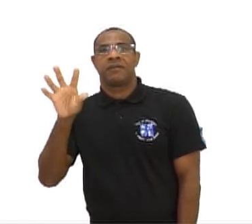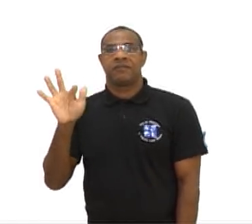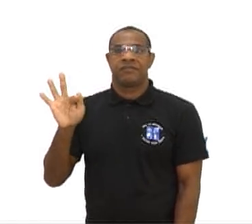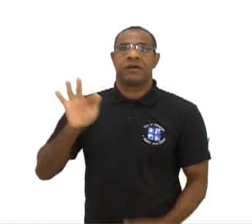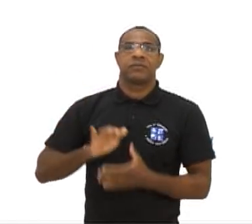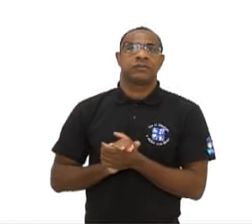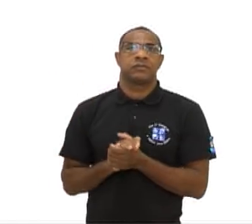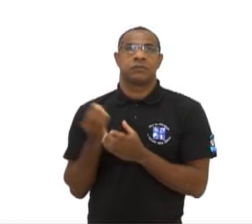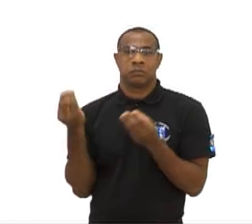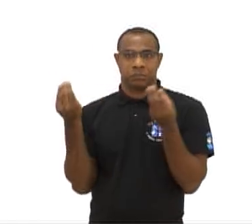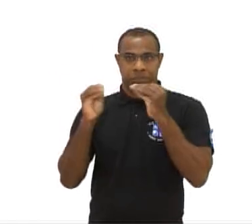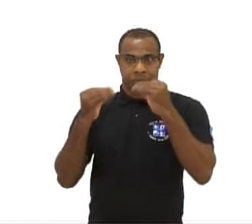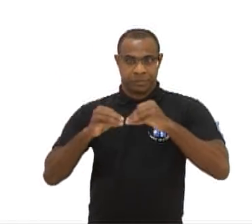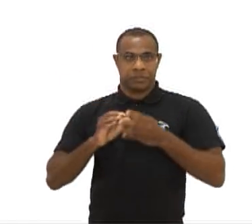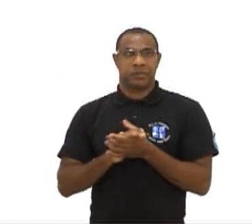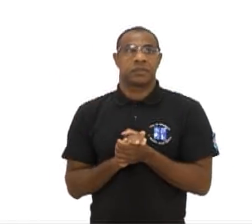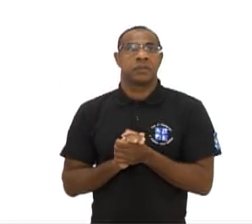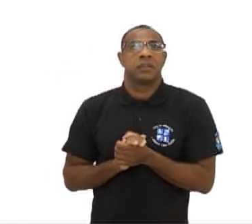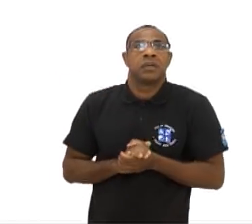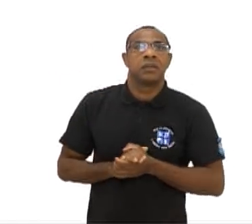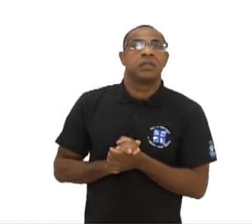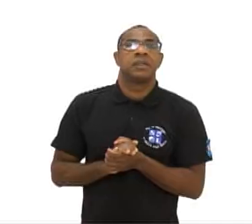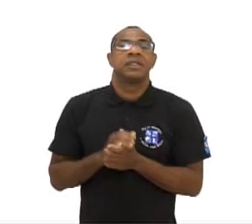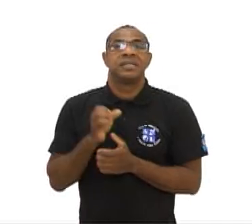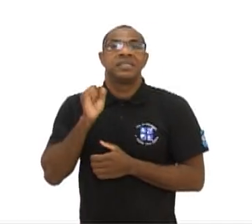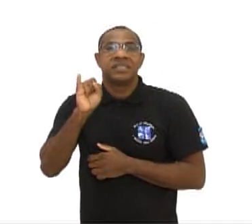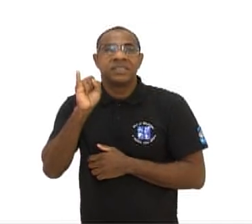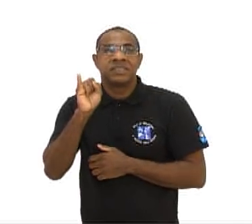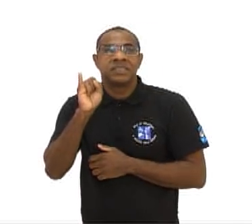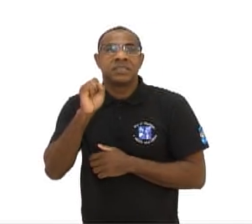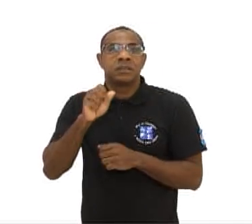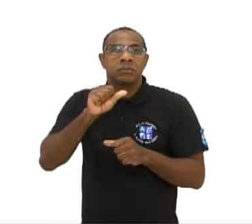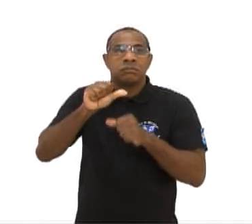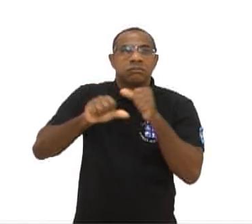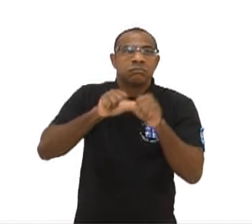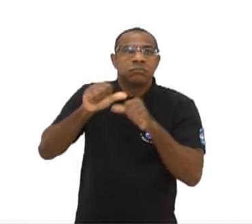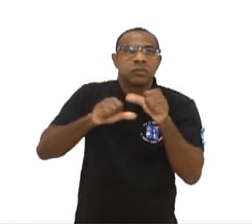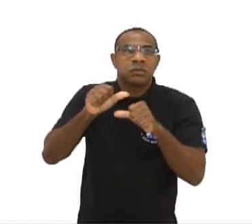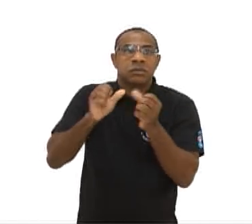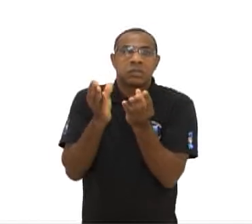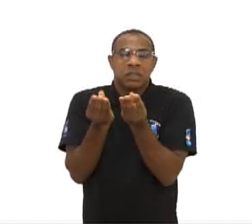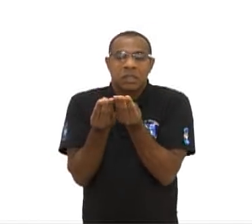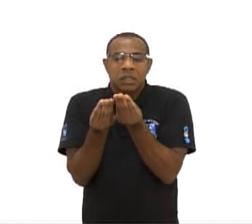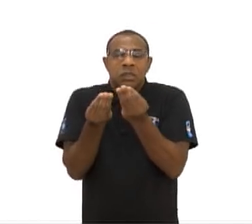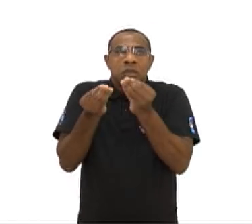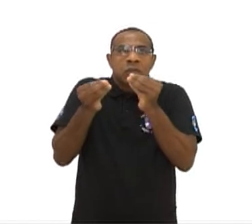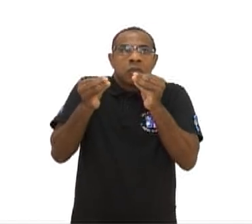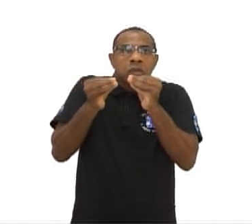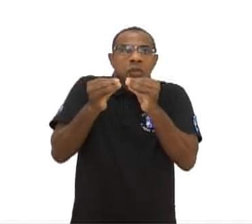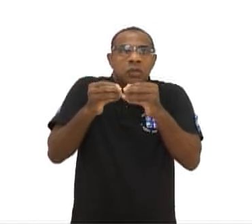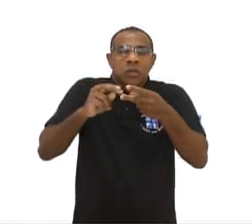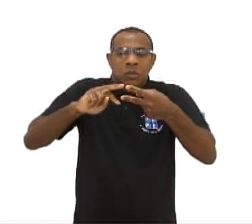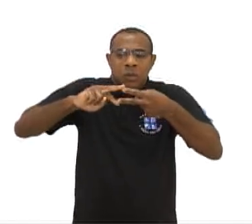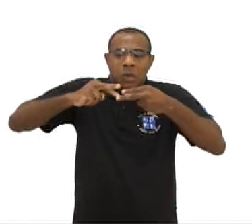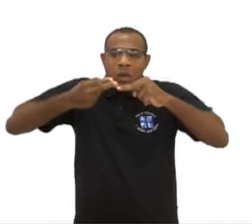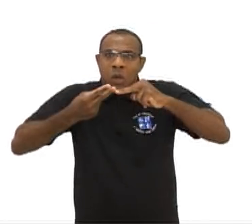as opções. Se dobrarmos o comprimento de um fio, dobraremos a sua